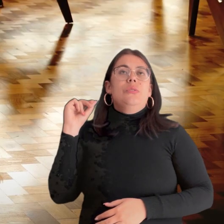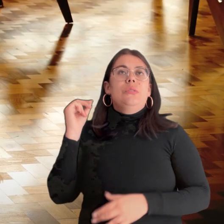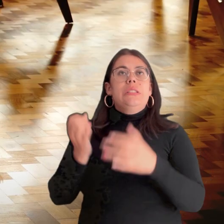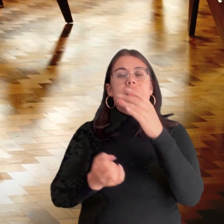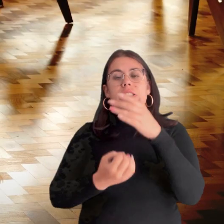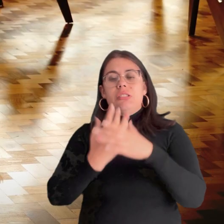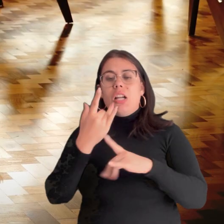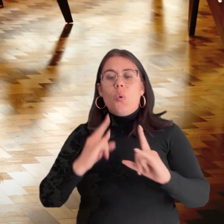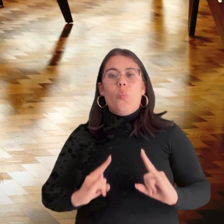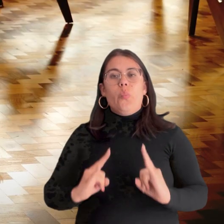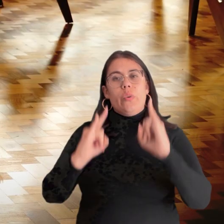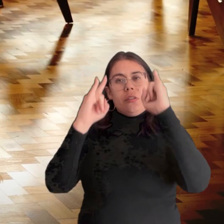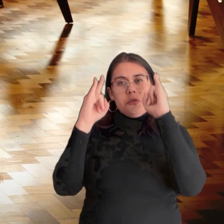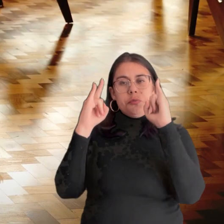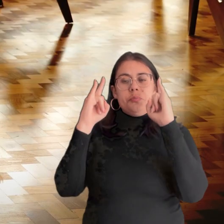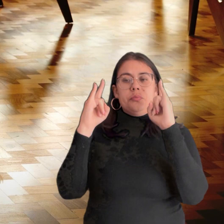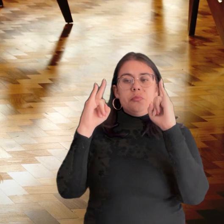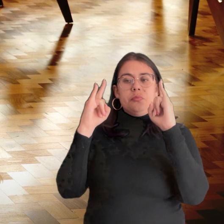elite,